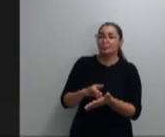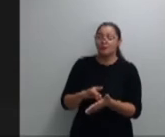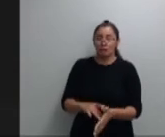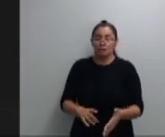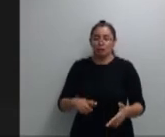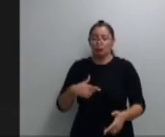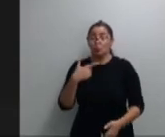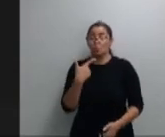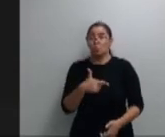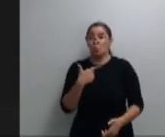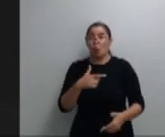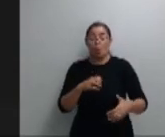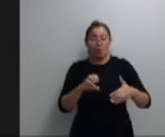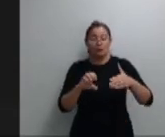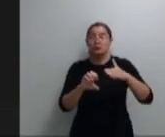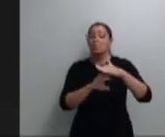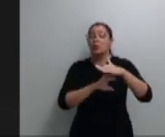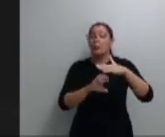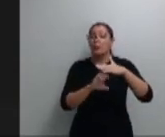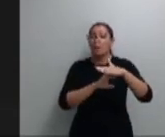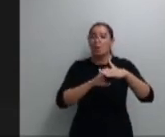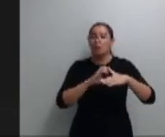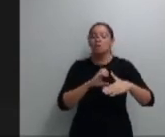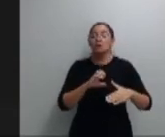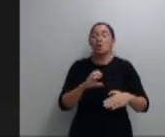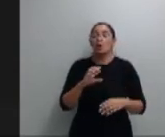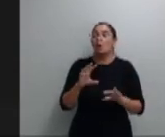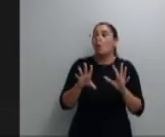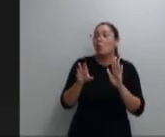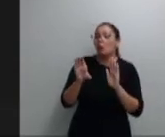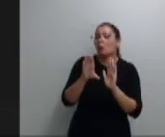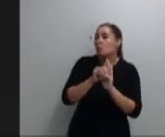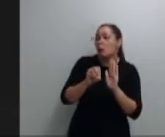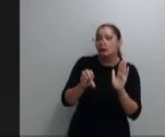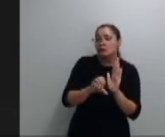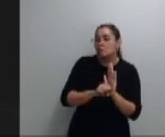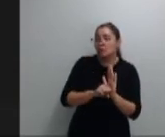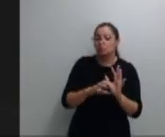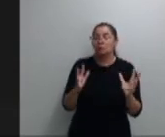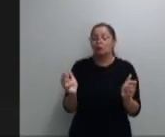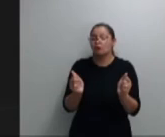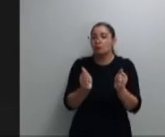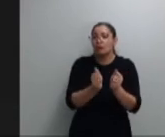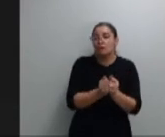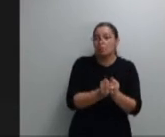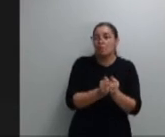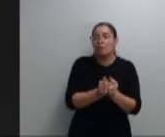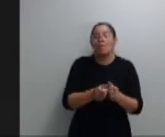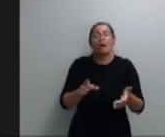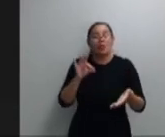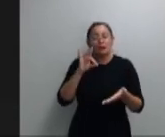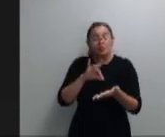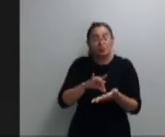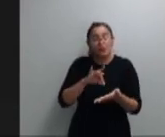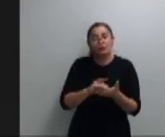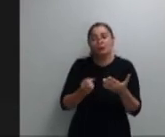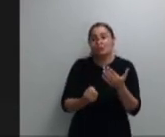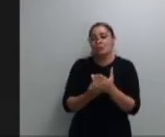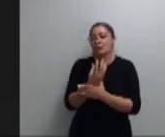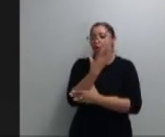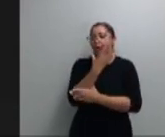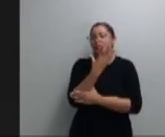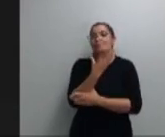estabelecem um conceito de vontade de caráter vinculativo é evidente que ficam criadas as condições